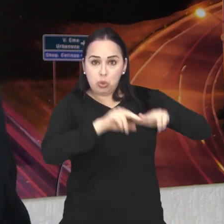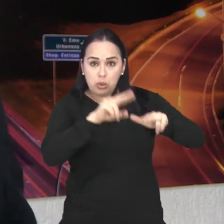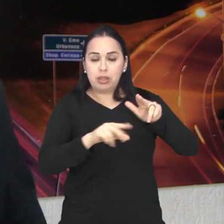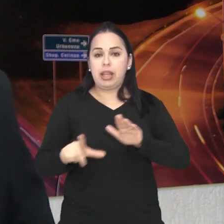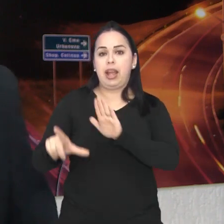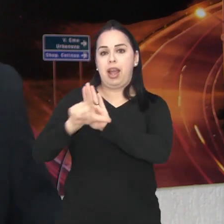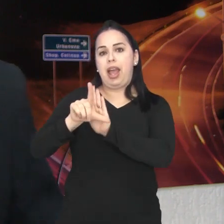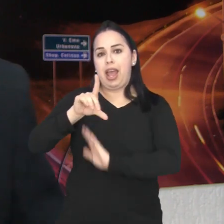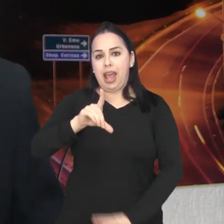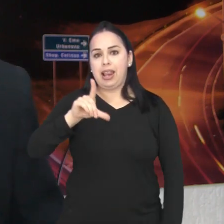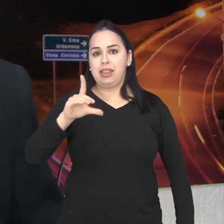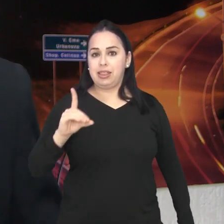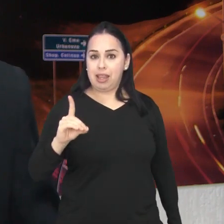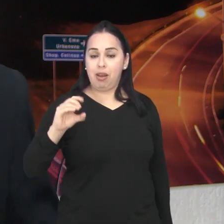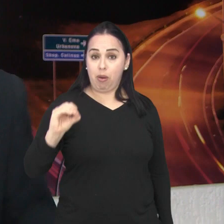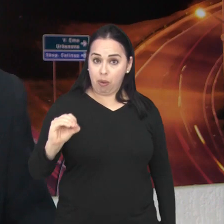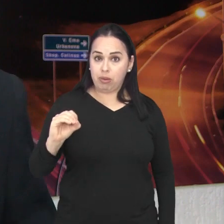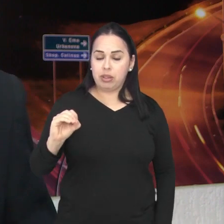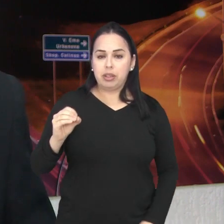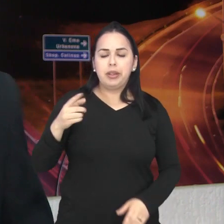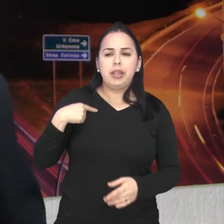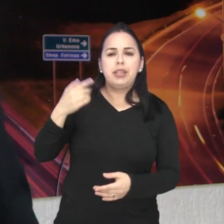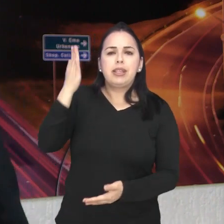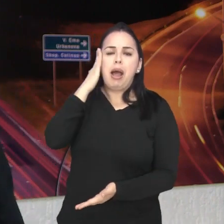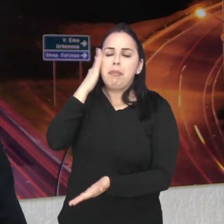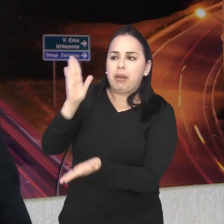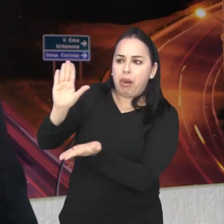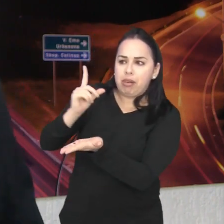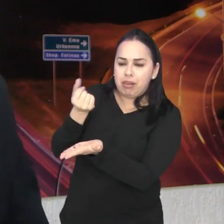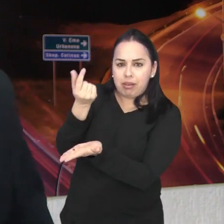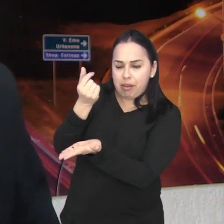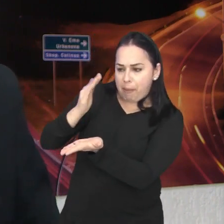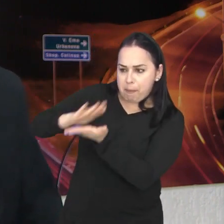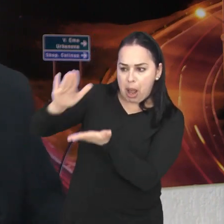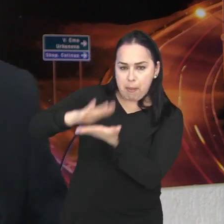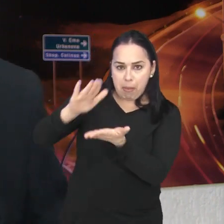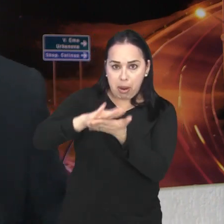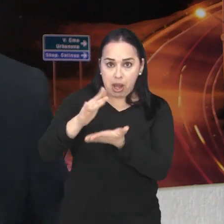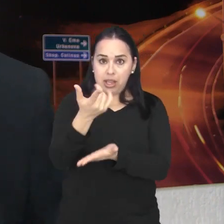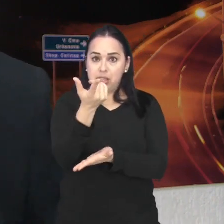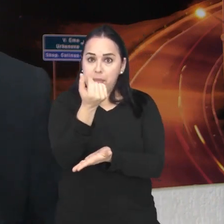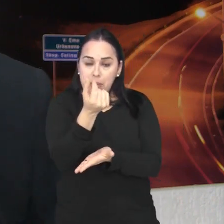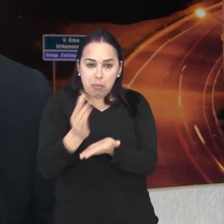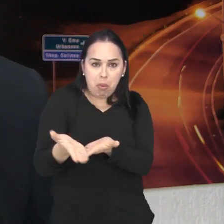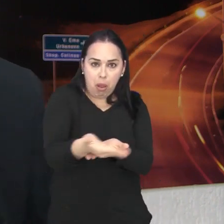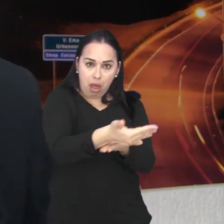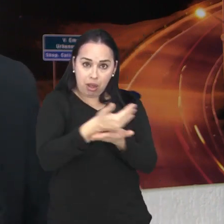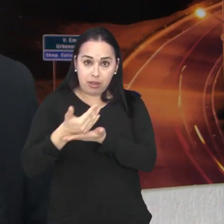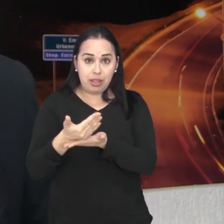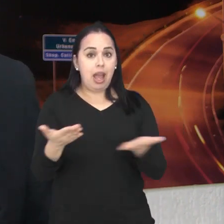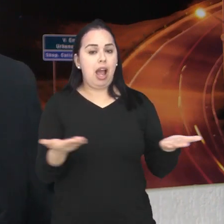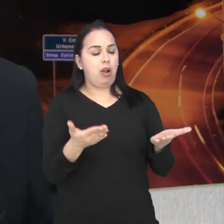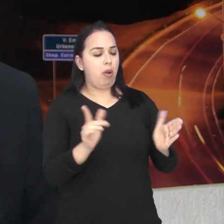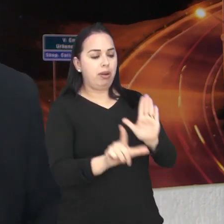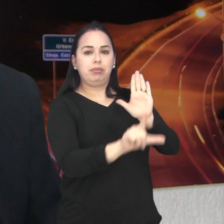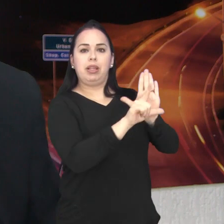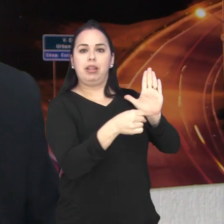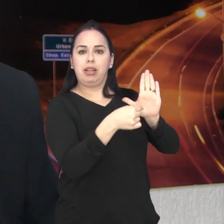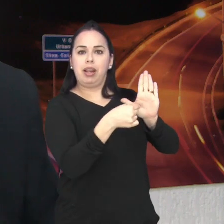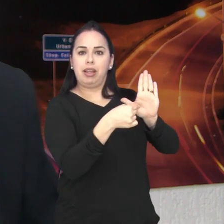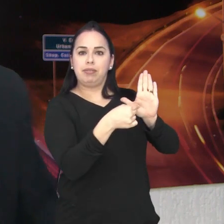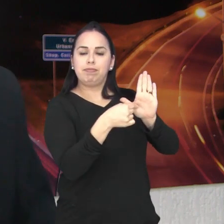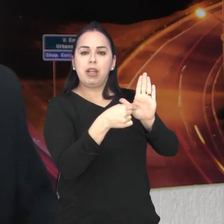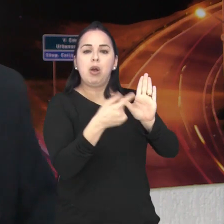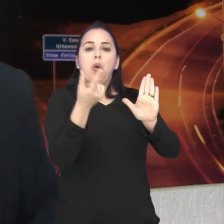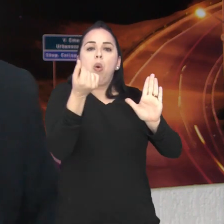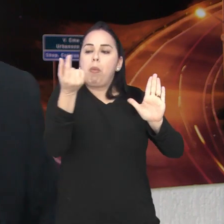LDO, que é a Lei de Diretrizes Orçamentárias, ela estimou as receitas e fixou as despesas. Agora, na Lei Orçamentária Anual, nós vamos definir